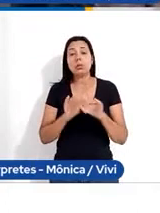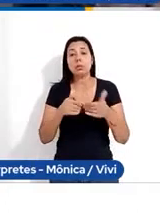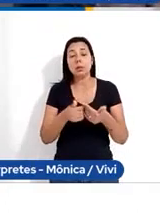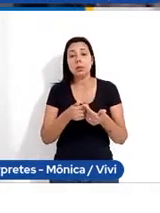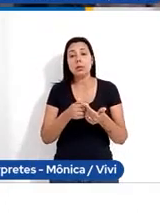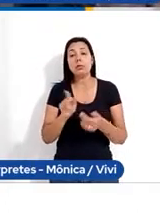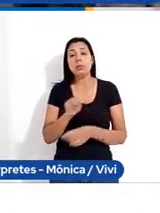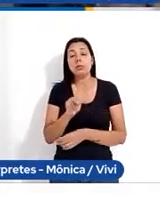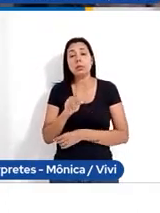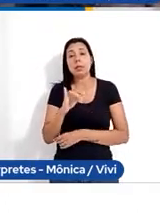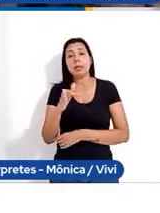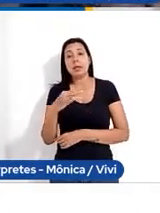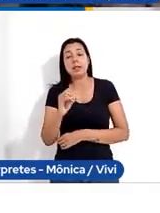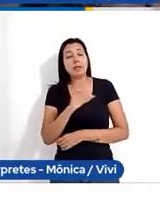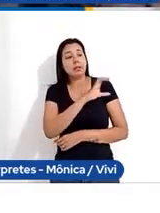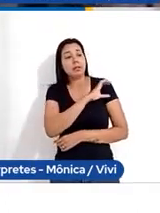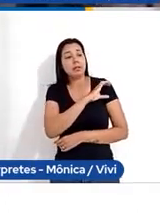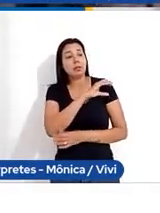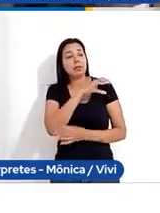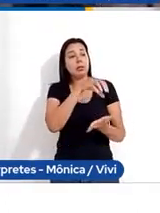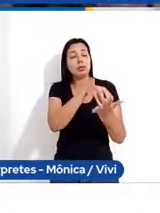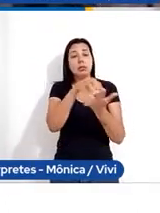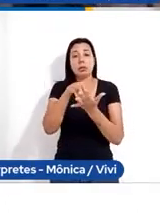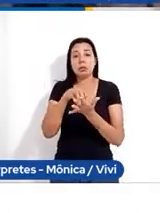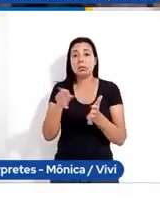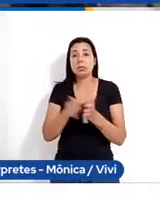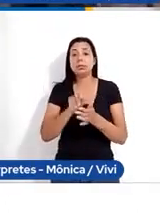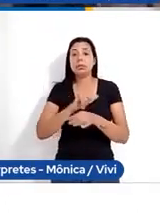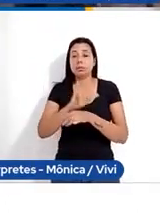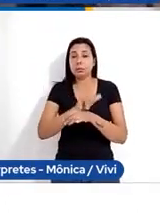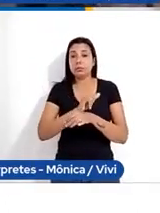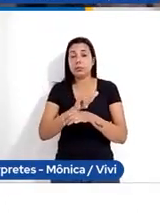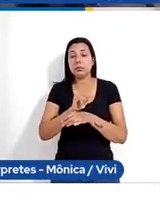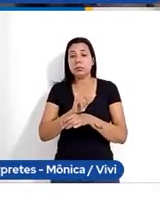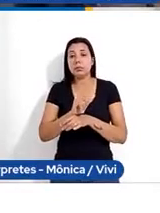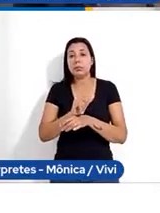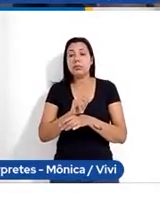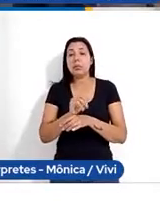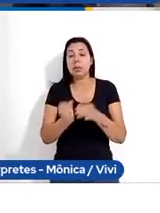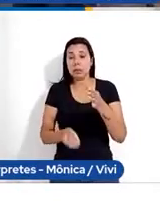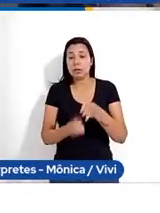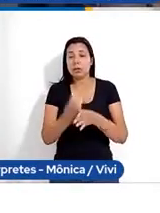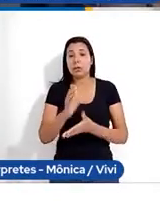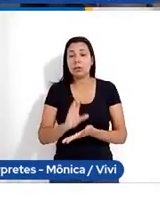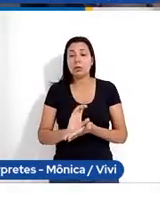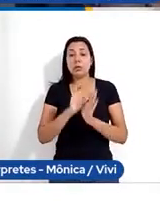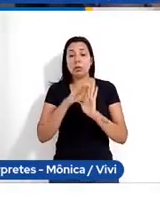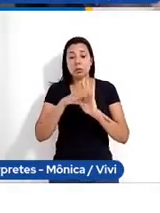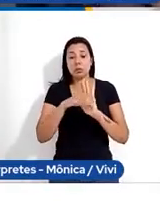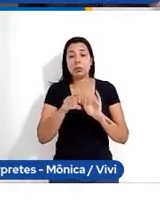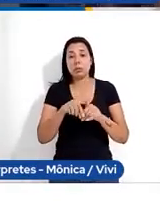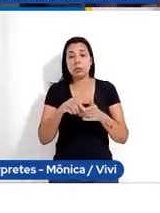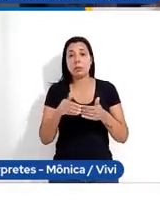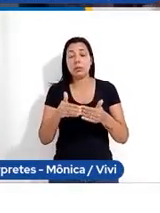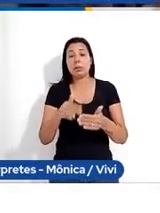que é o coordenador do Centro de Estudo Estratégico, um dos inauguradores, né, do conceito do Complexo Econômico Industrial da Saúde, junto